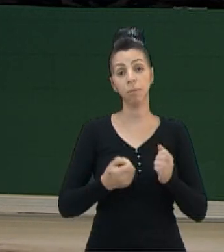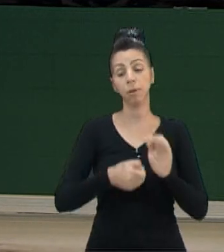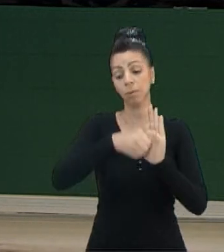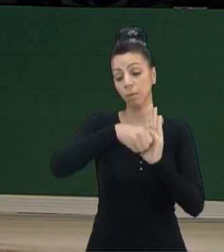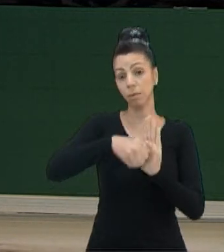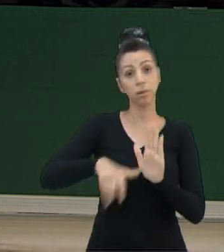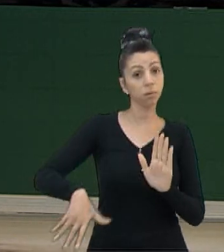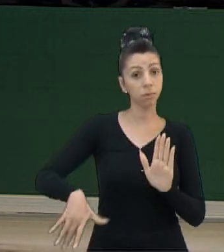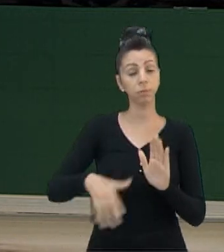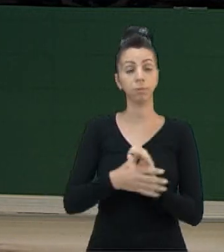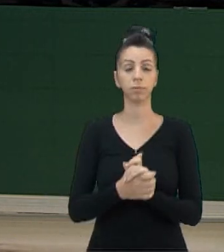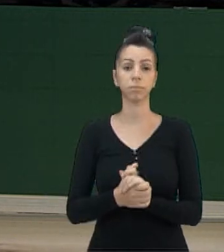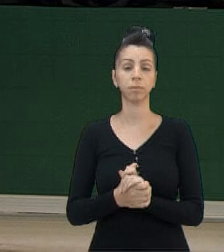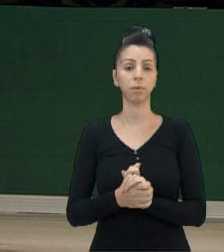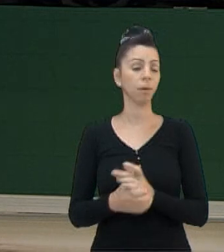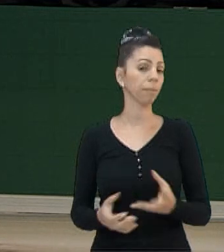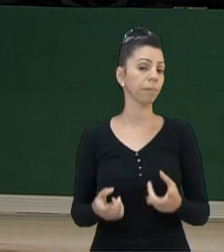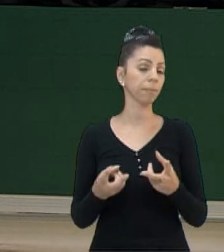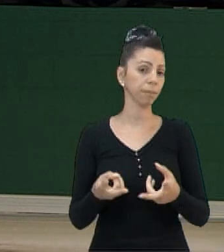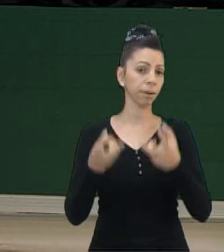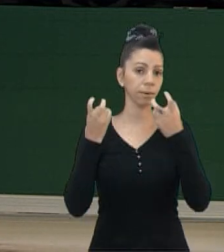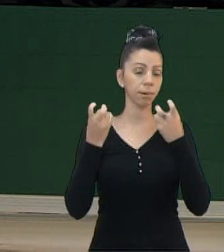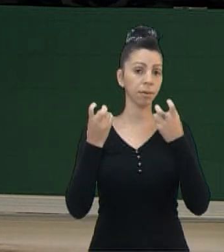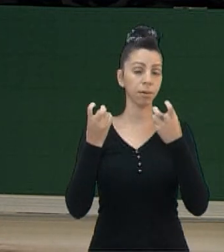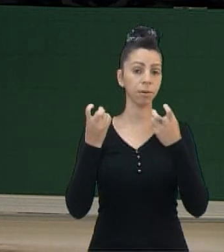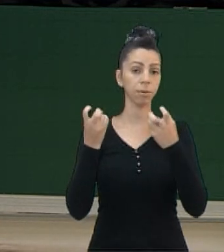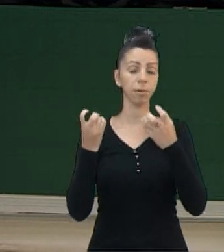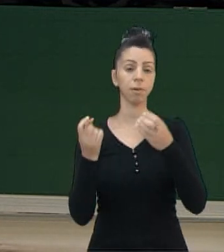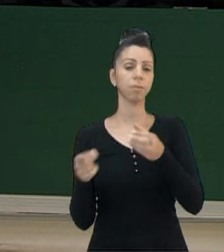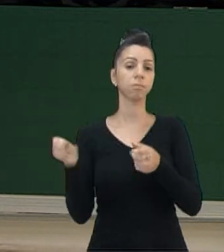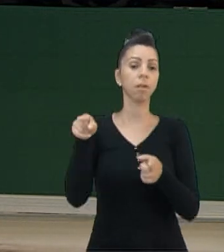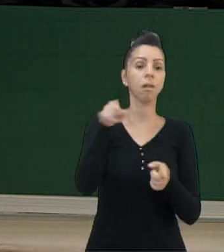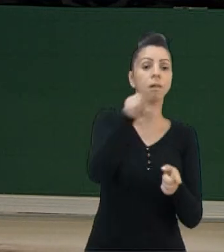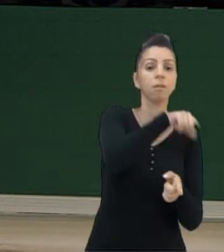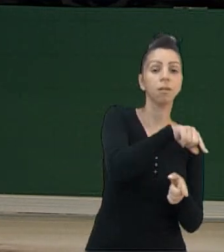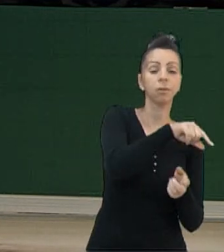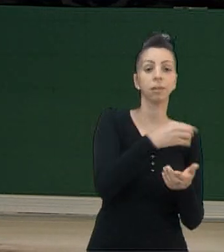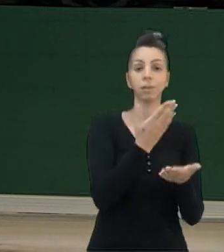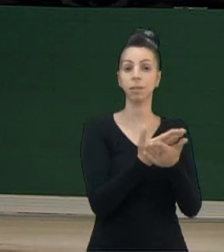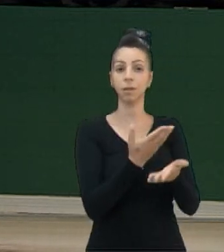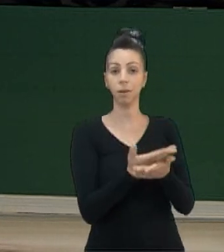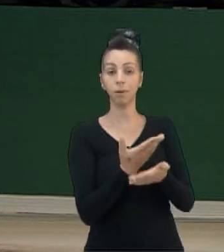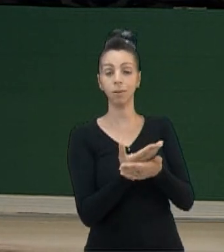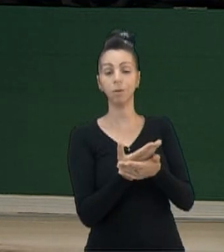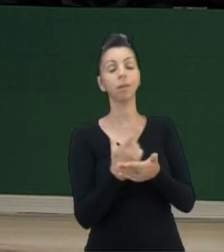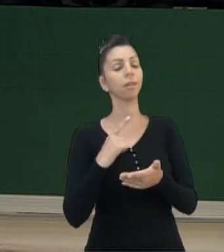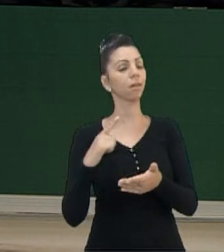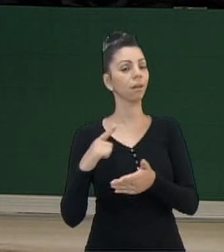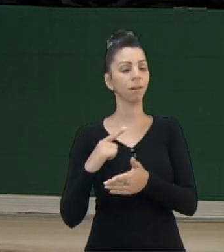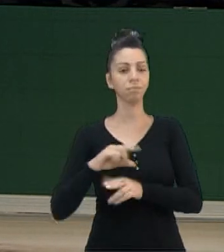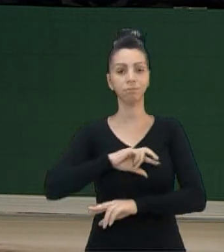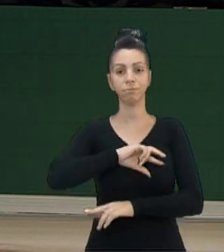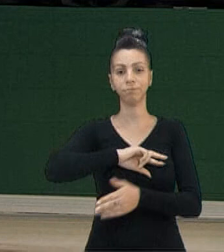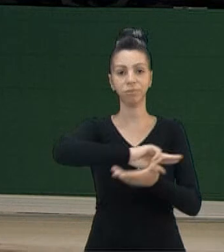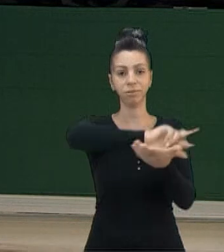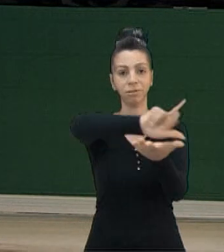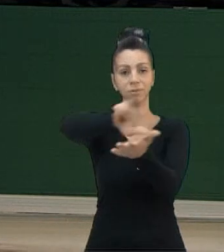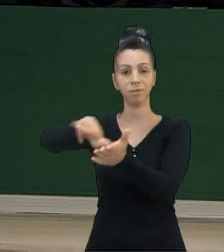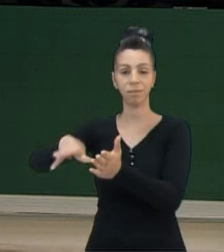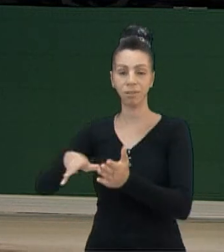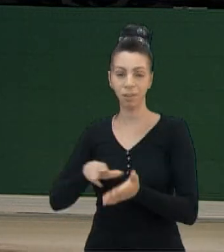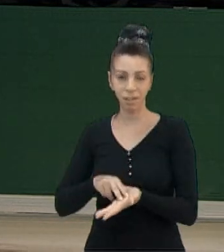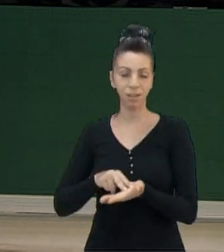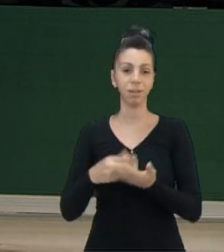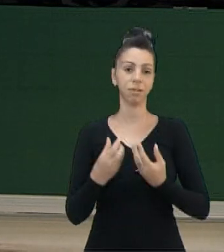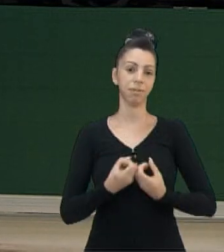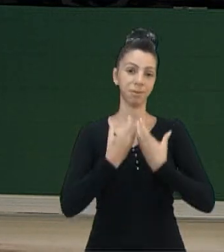observar, você vai olhar lá no seu histórico de aulas, nós temos várias aulas sobre poema, tá? Então a